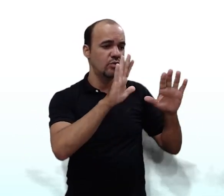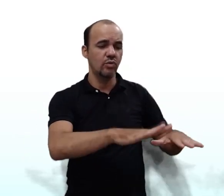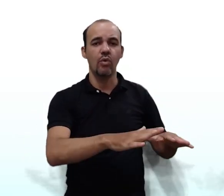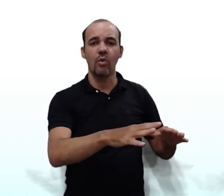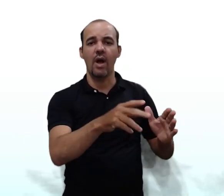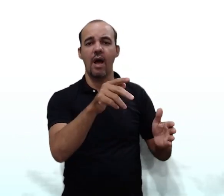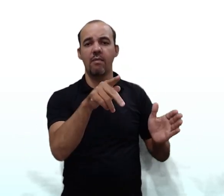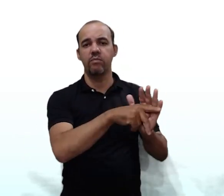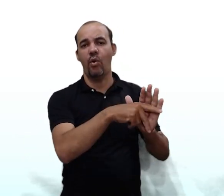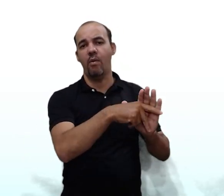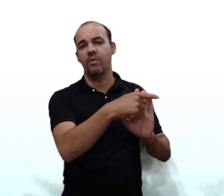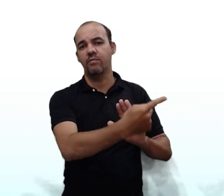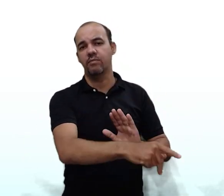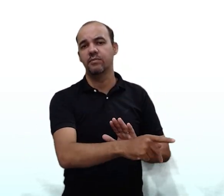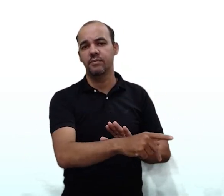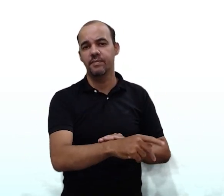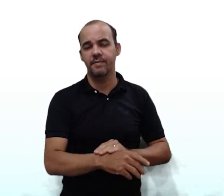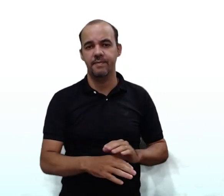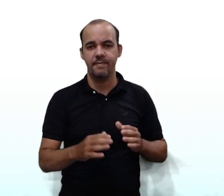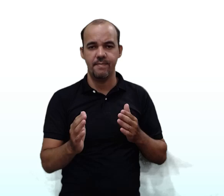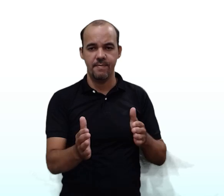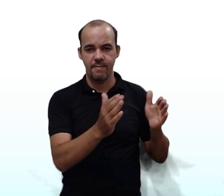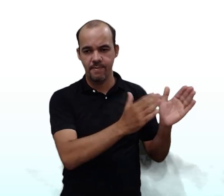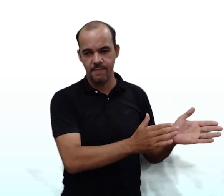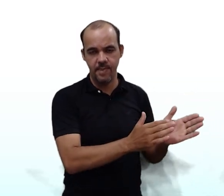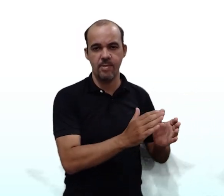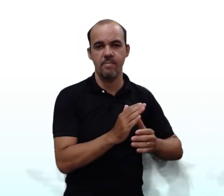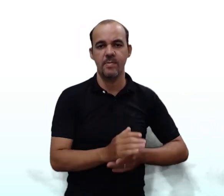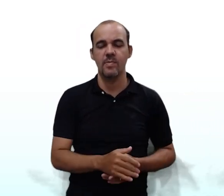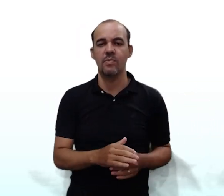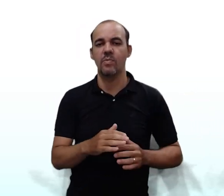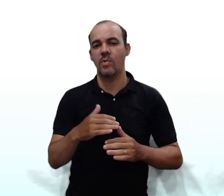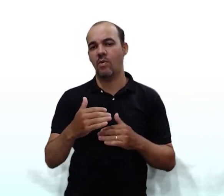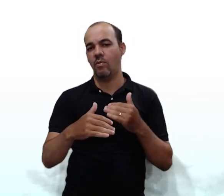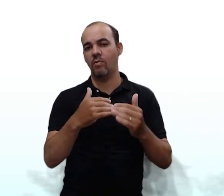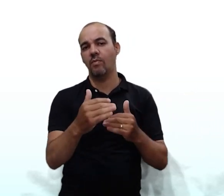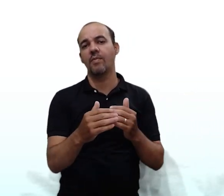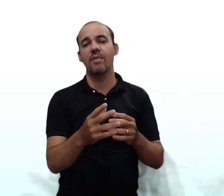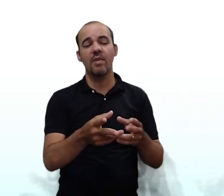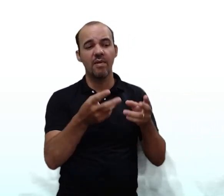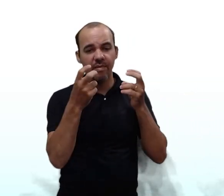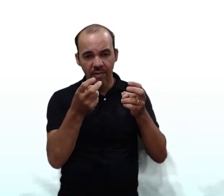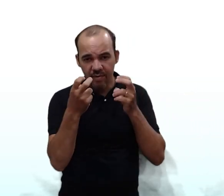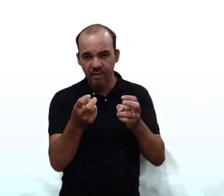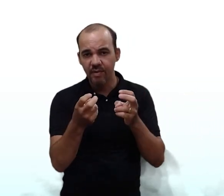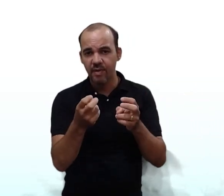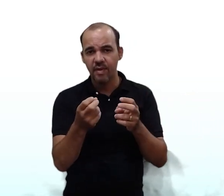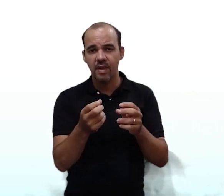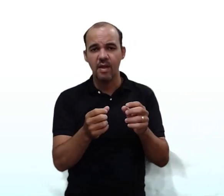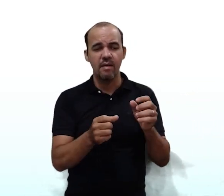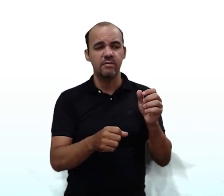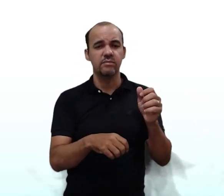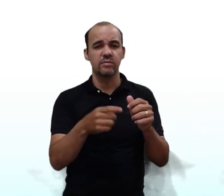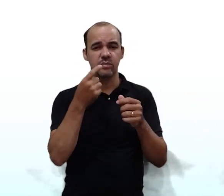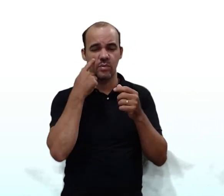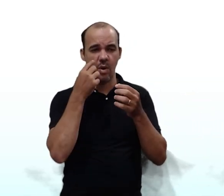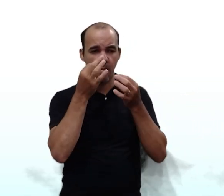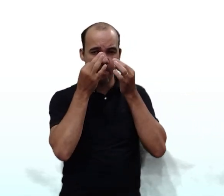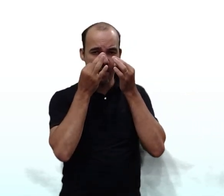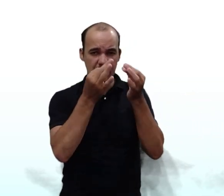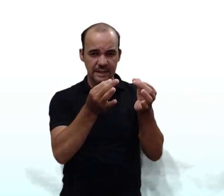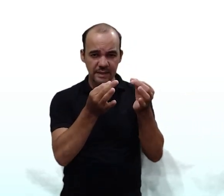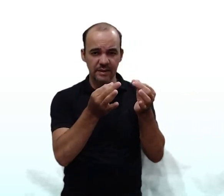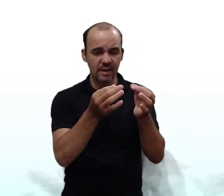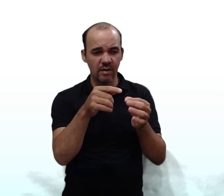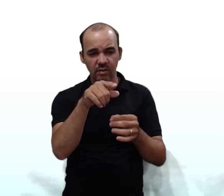e devolver, tá? Avançando aqui na tua tela, você pode verificar comigo uma sigla de atenção. Por que,